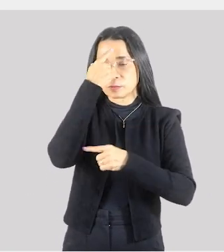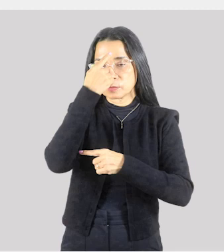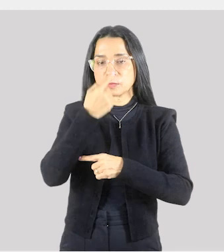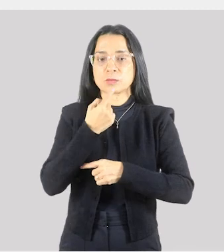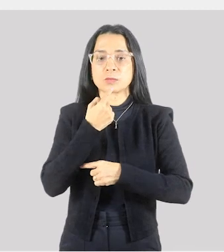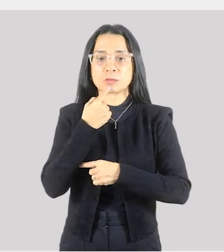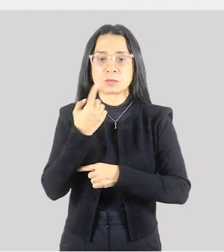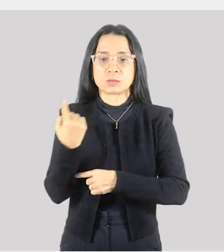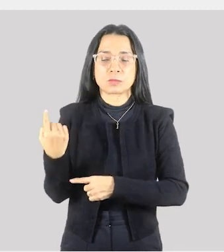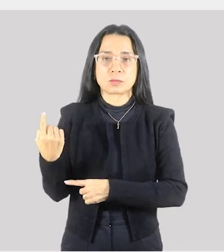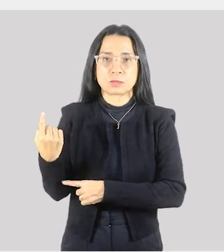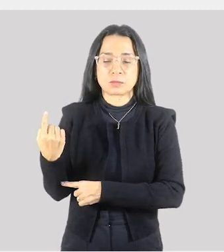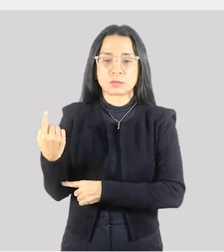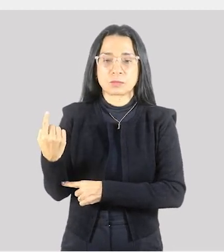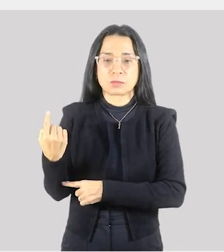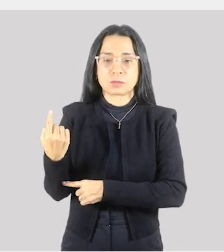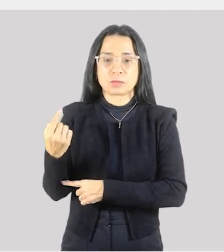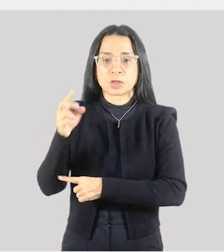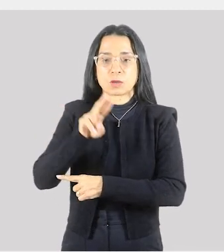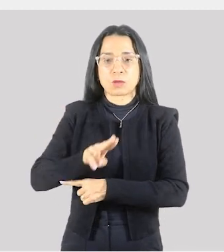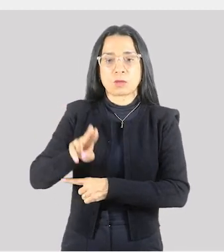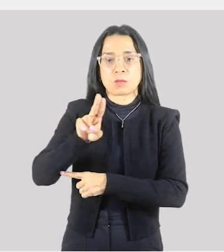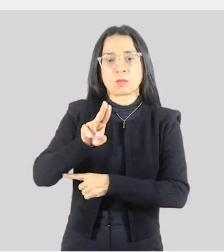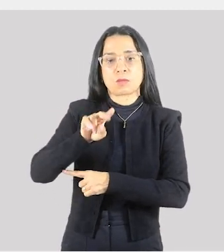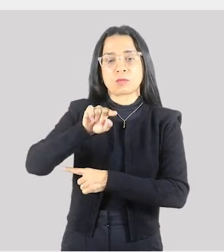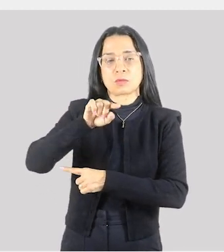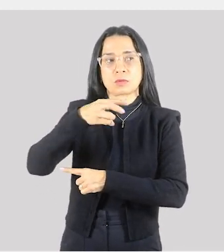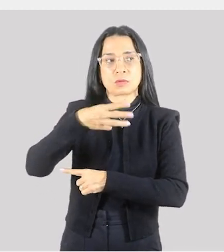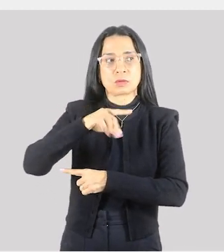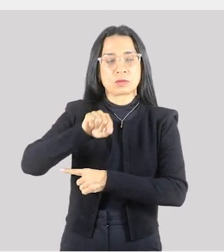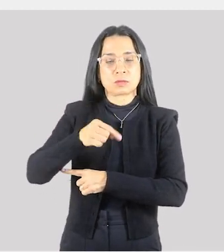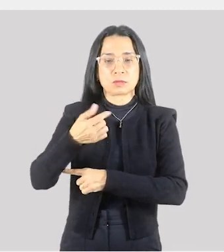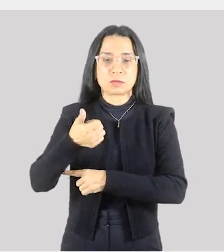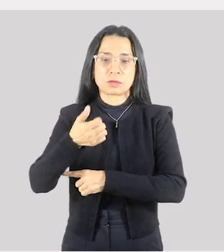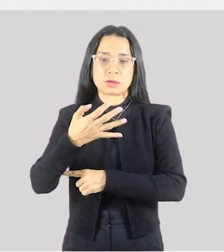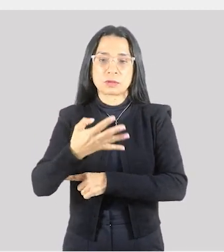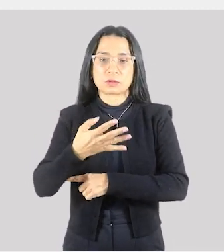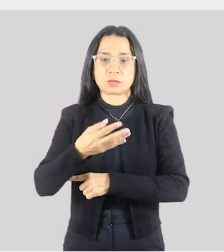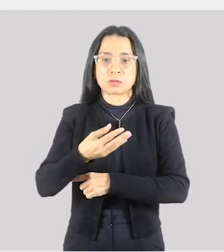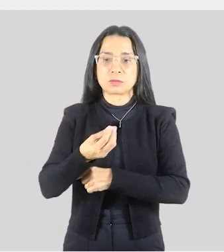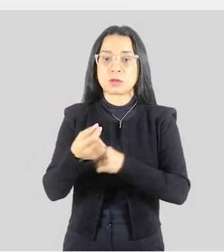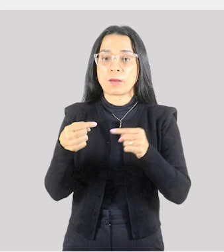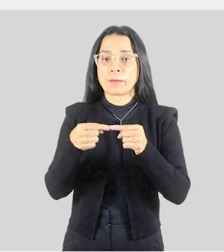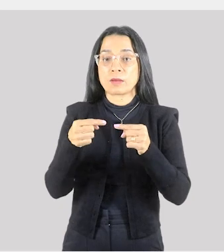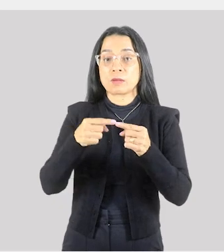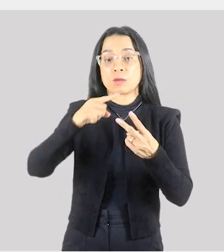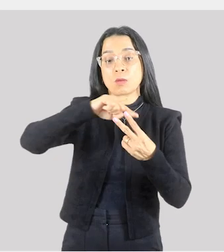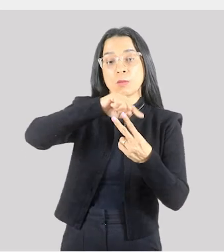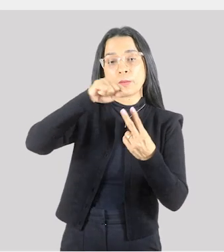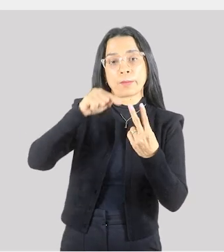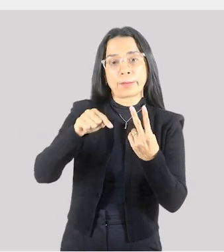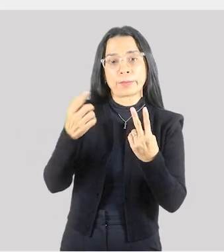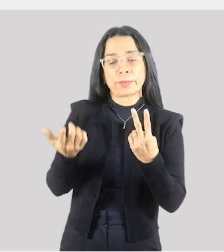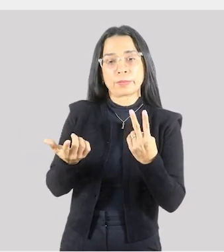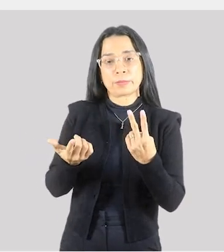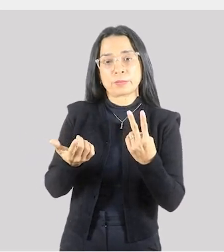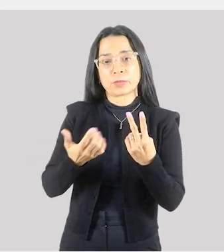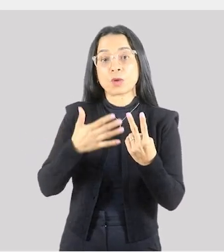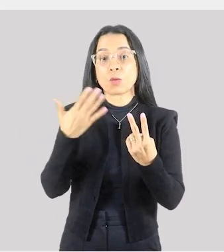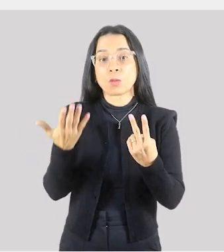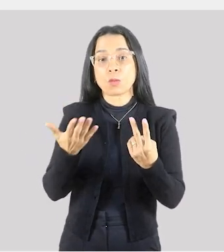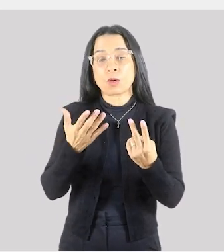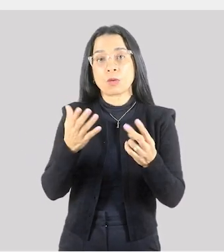figura. Use 3,14 como aproximação para π. Qual é